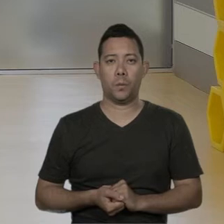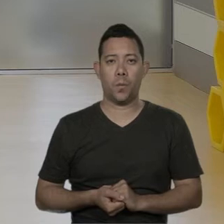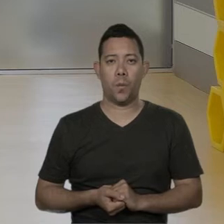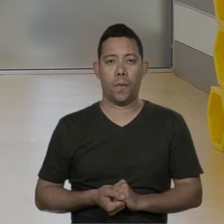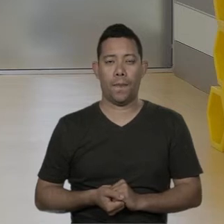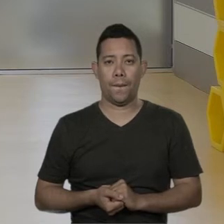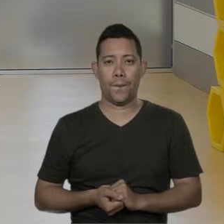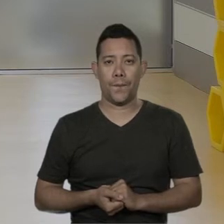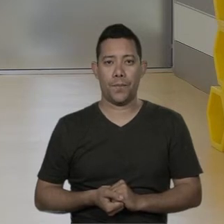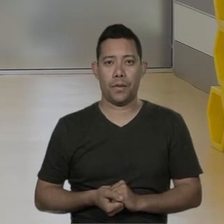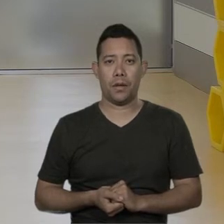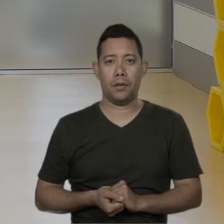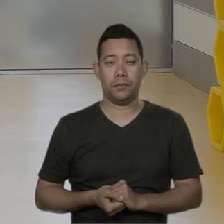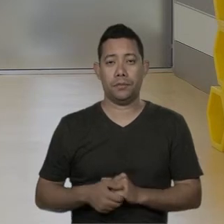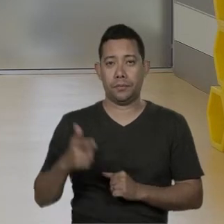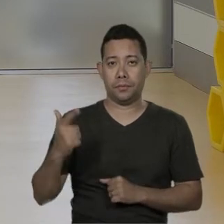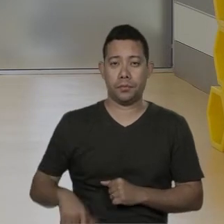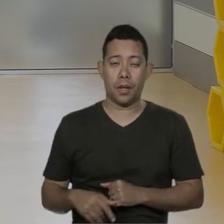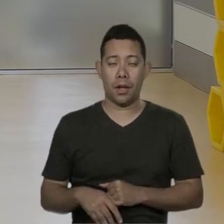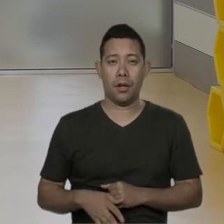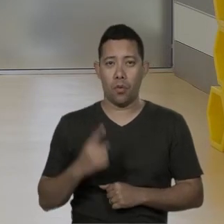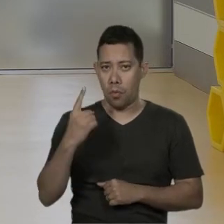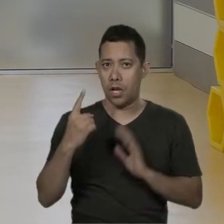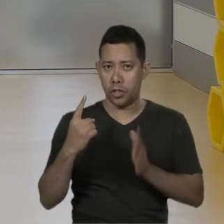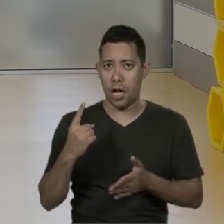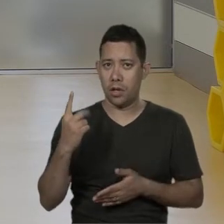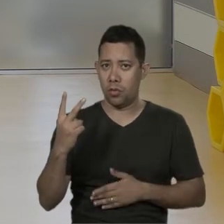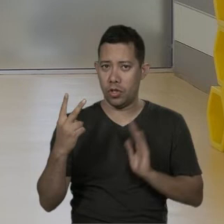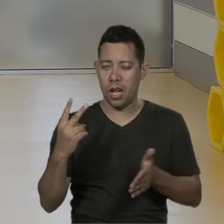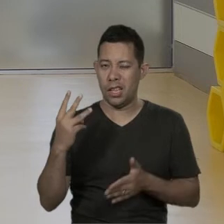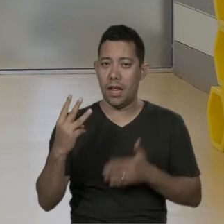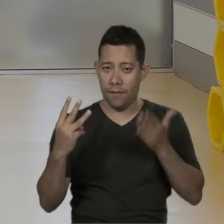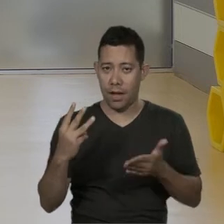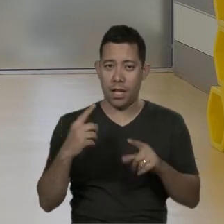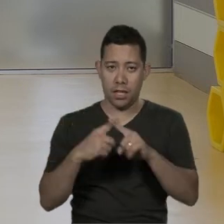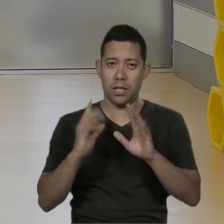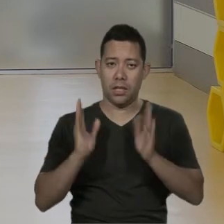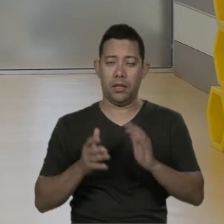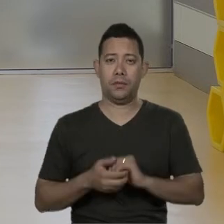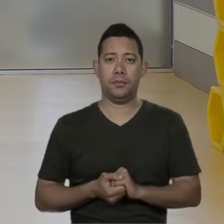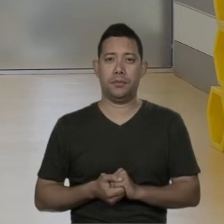Dois de seis, já foi. Vamos para a terceira, beleza? Pegada 3. Pode vir para cima, subiu.